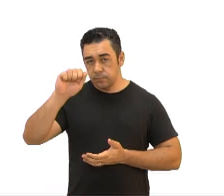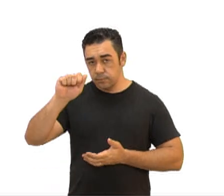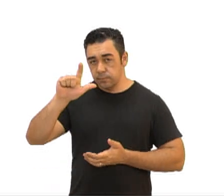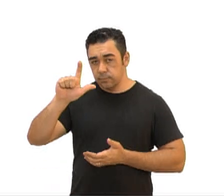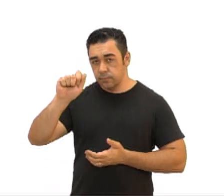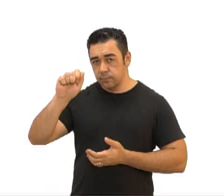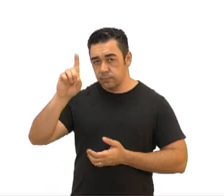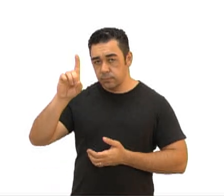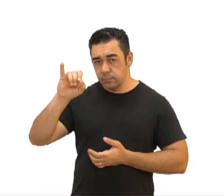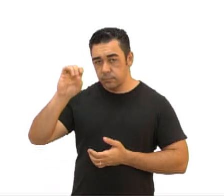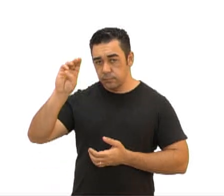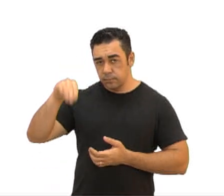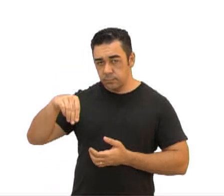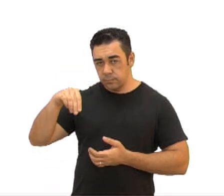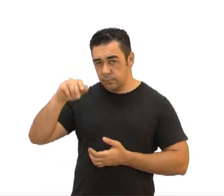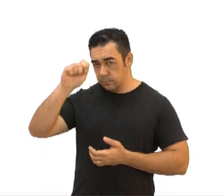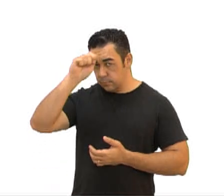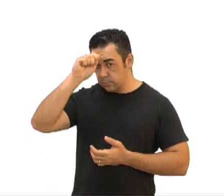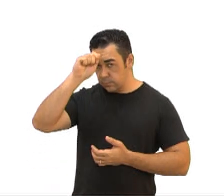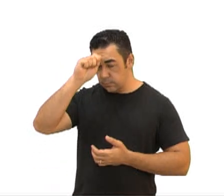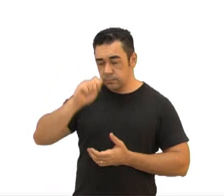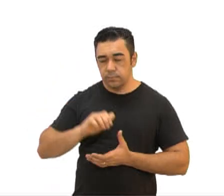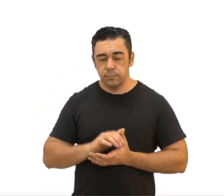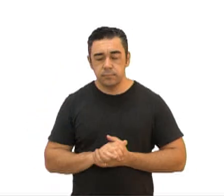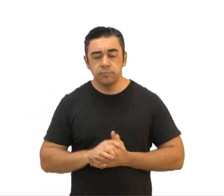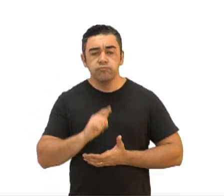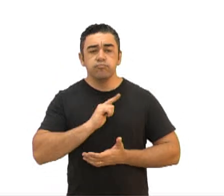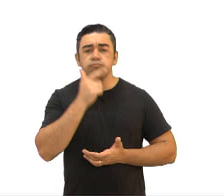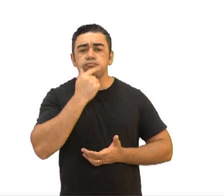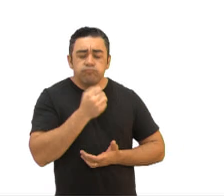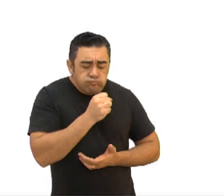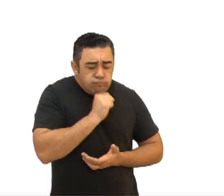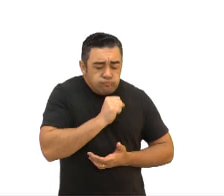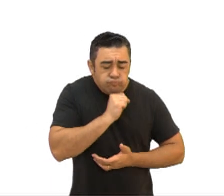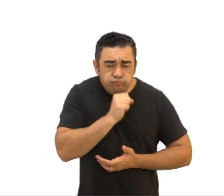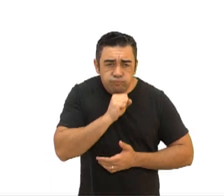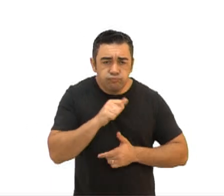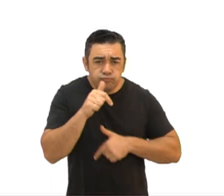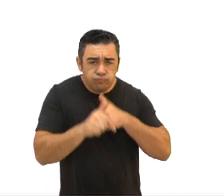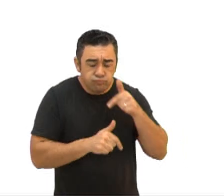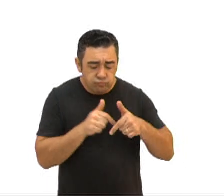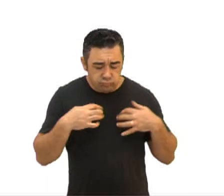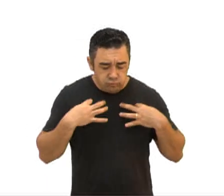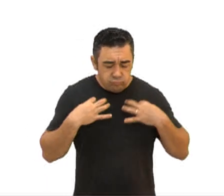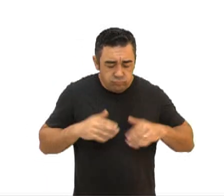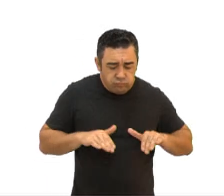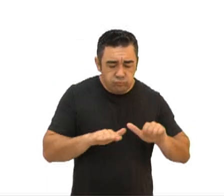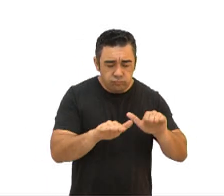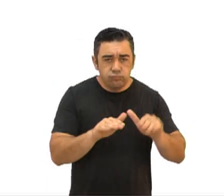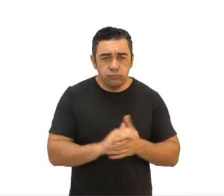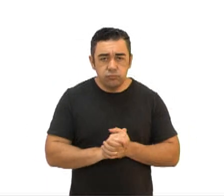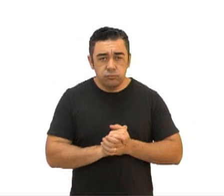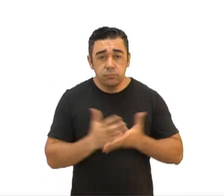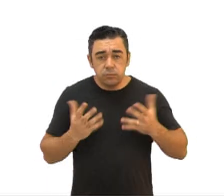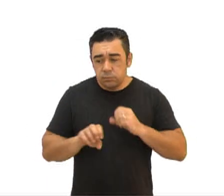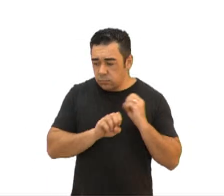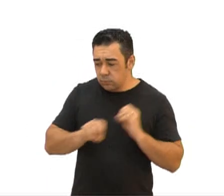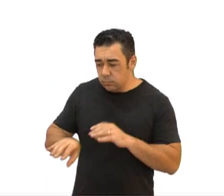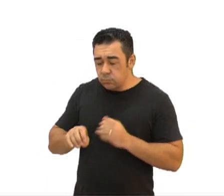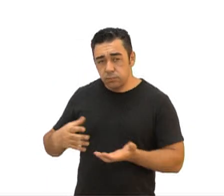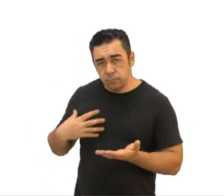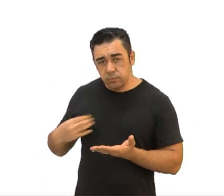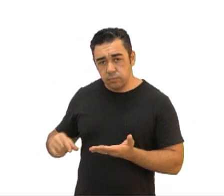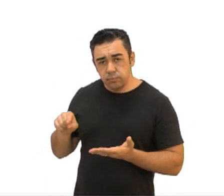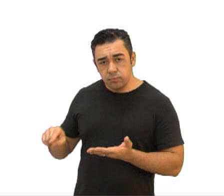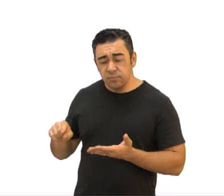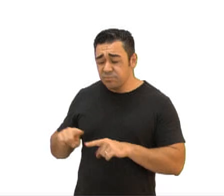Era uma vez um velho tecelão que tentava de todas as maneiras ensinar o ofício ao seu filho, Aladim. Mas Aladim não